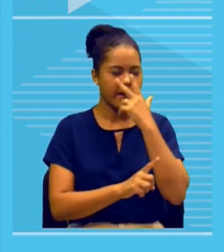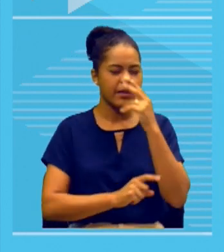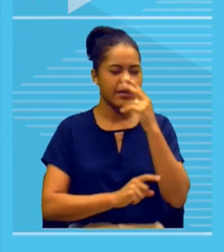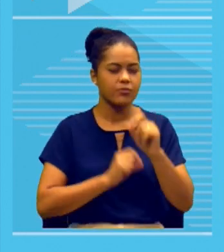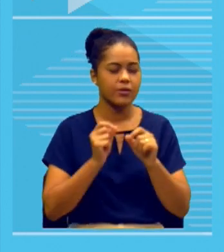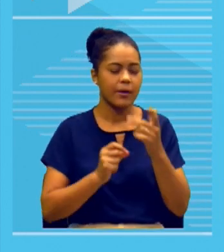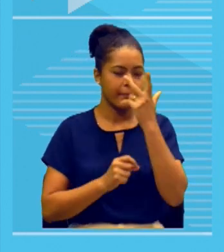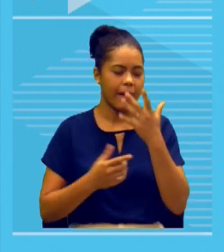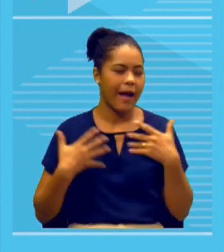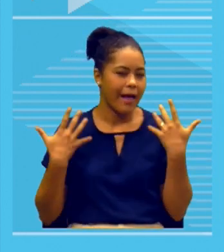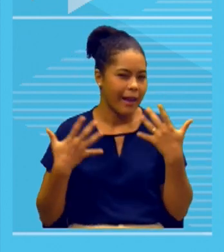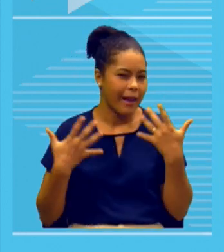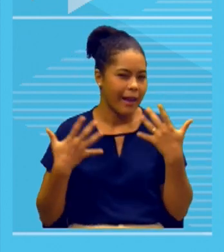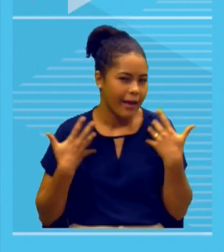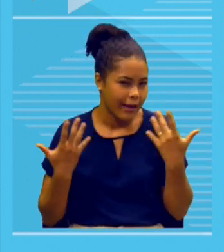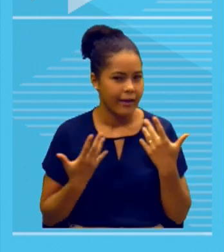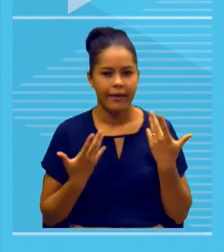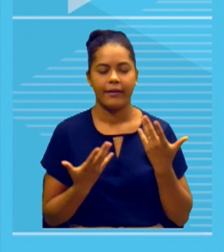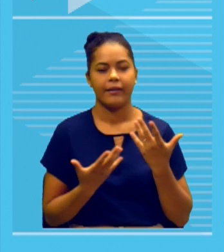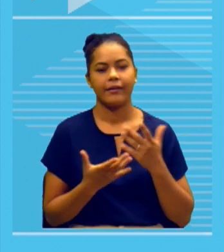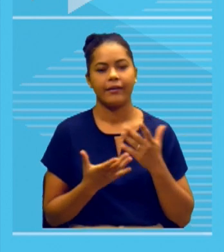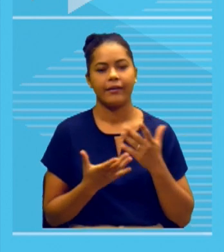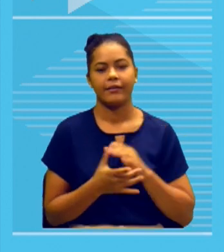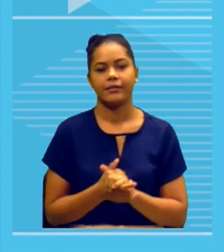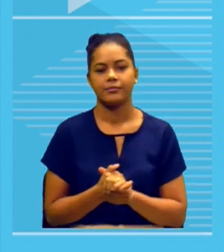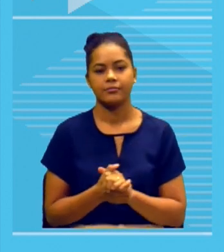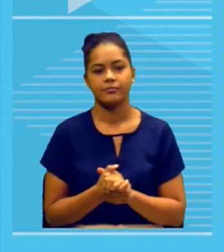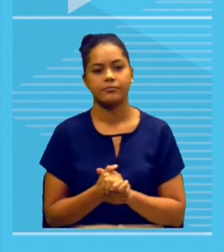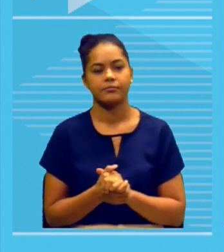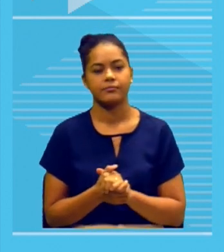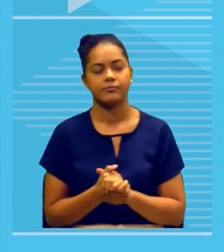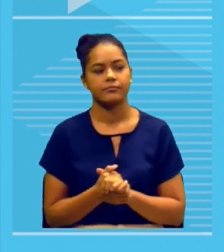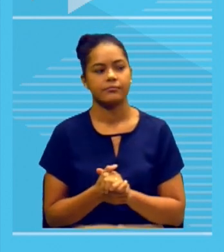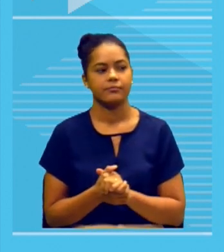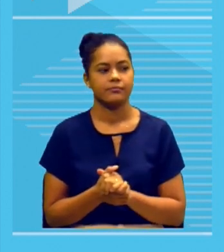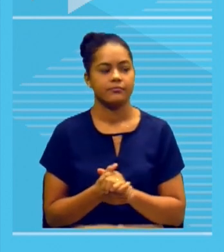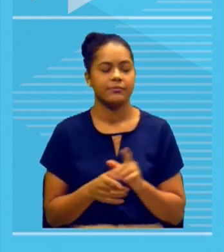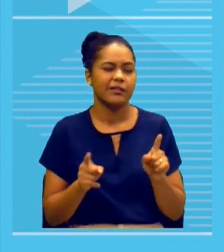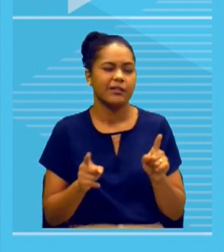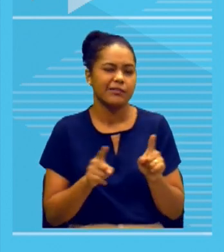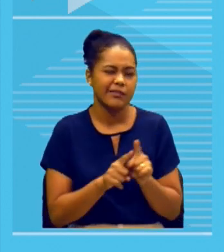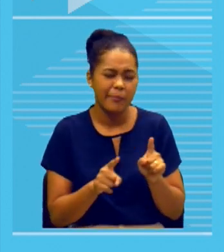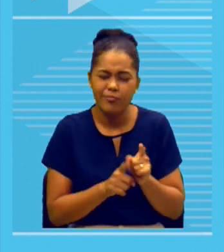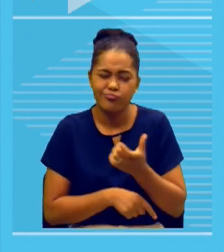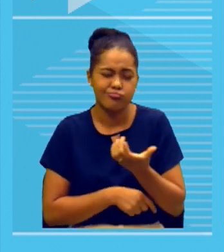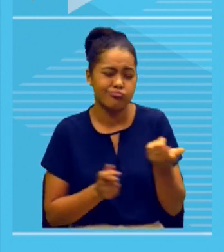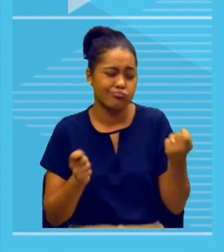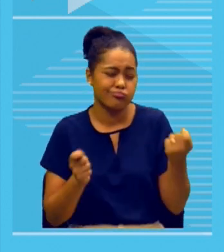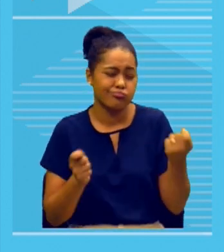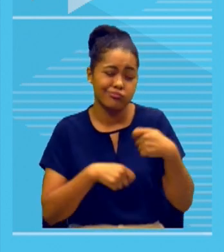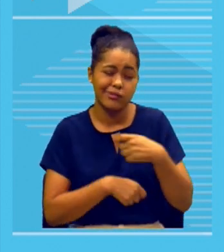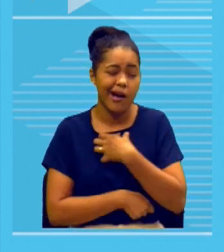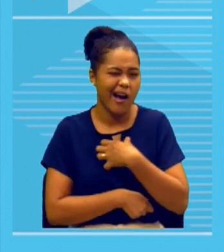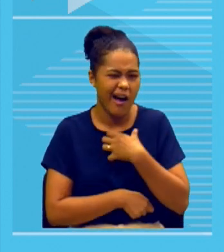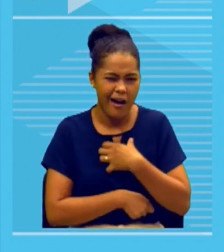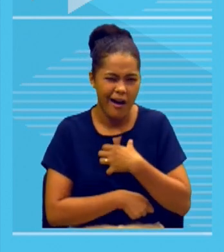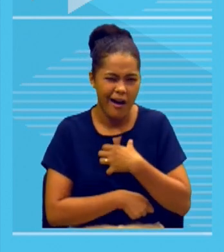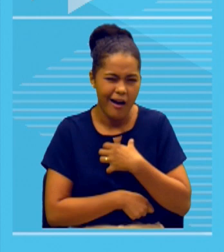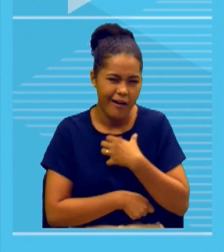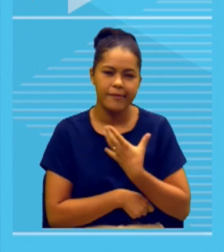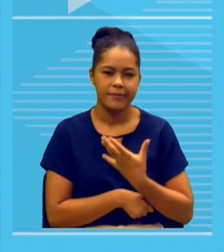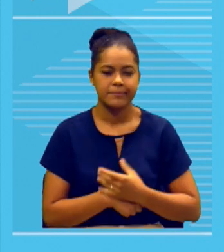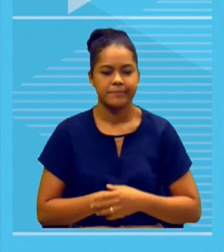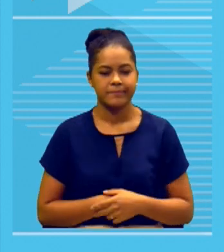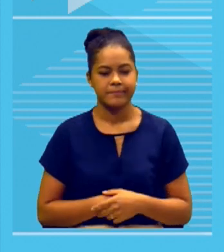está assim absurdamente revoltada com alguma situação né